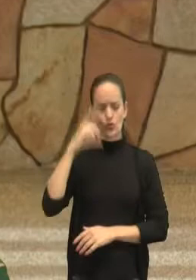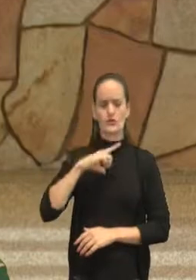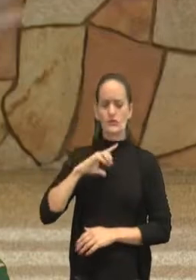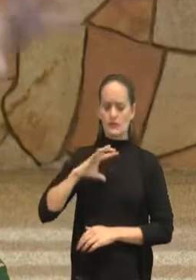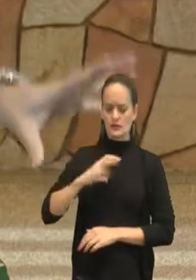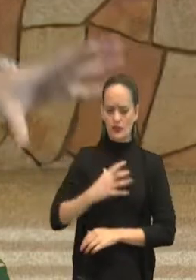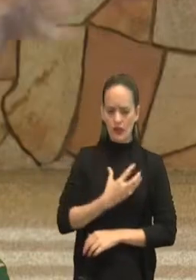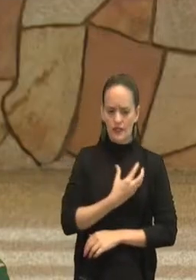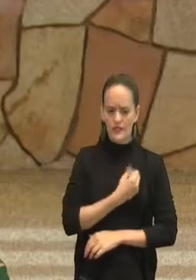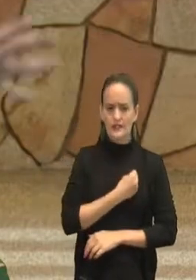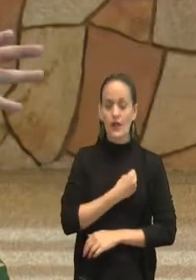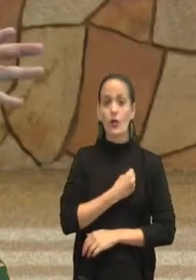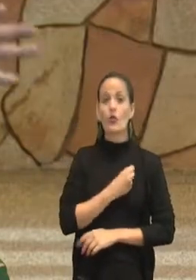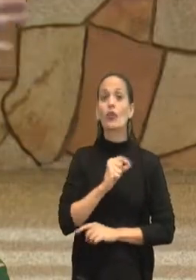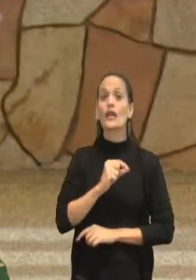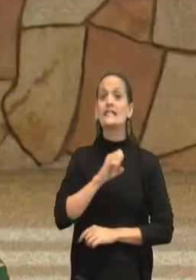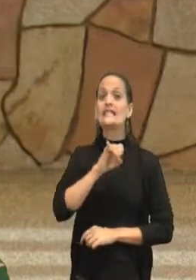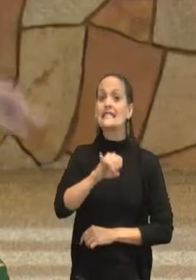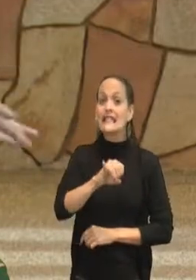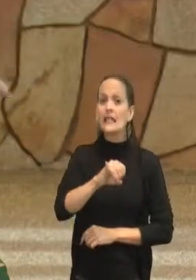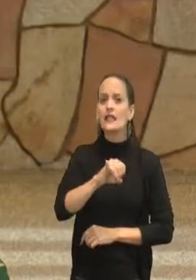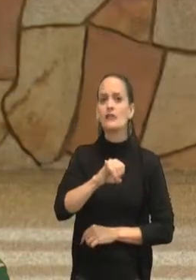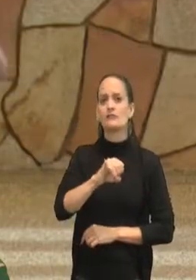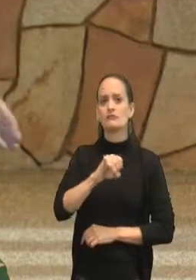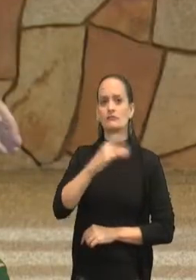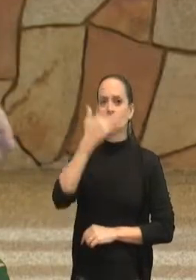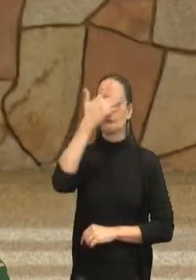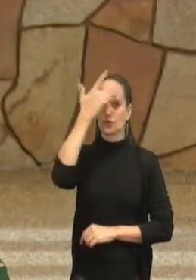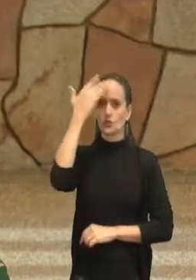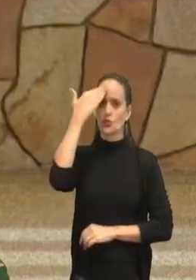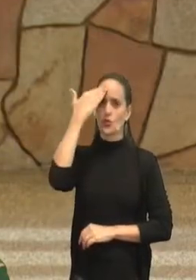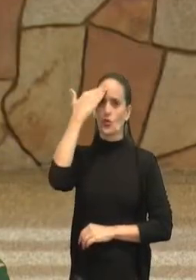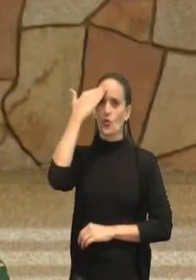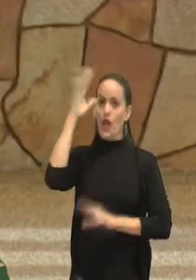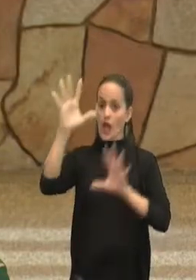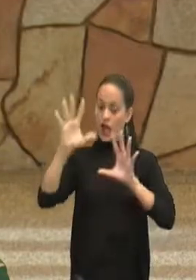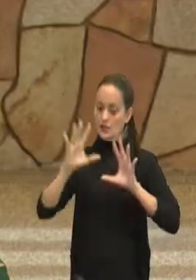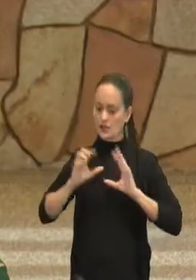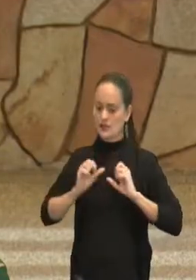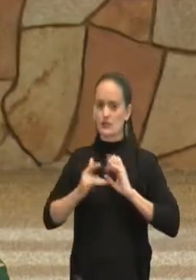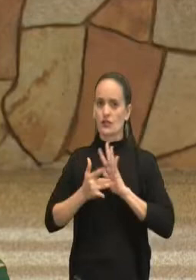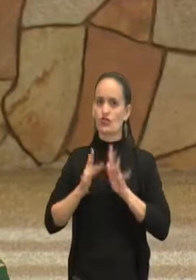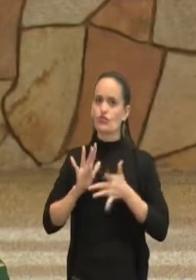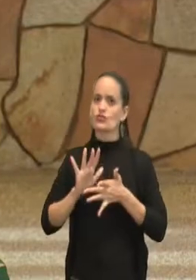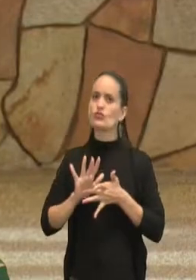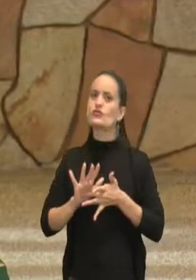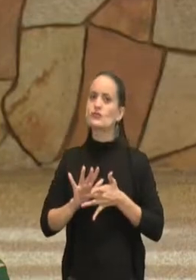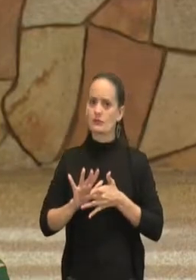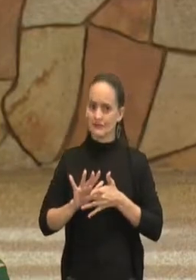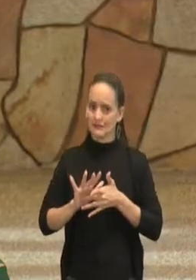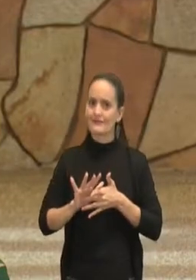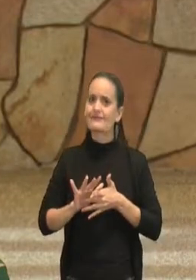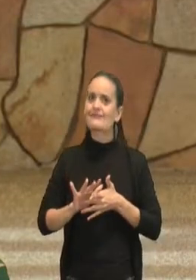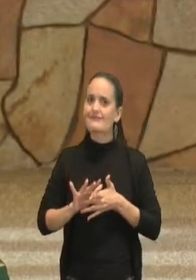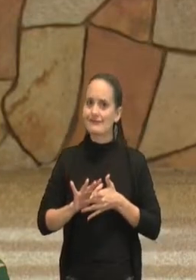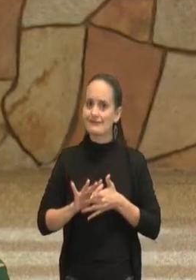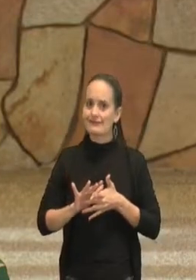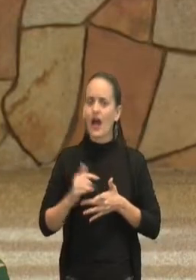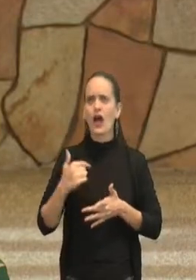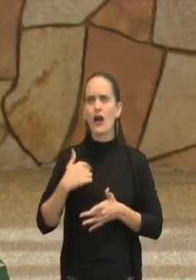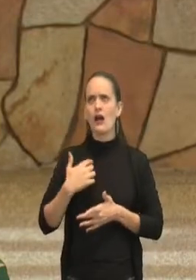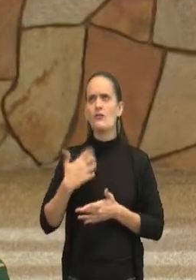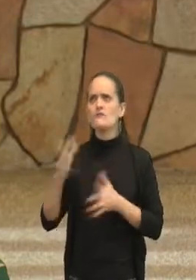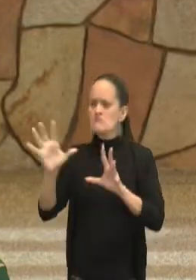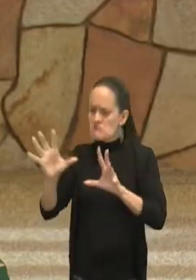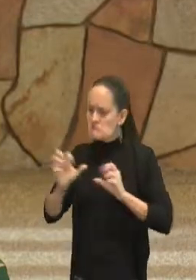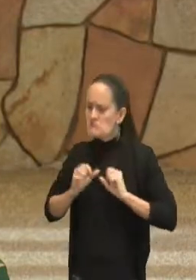eternidade comigo, todos aqueles que estão em Cristo, aqueles que o recebem, aqueles que tomam para si o que